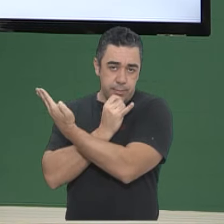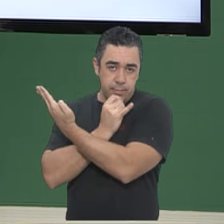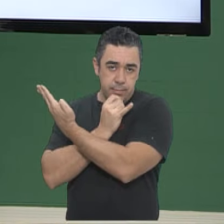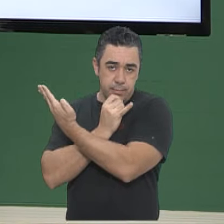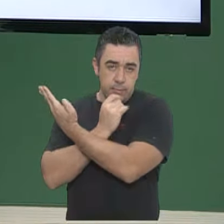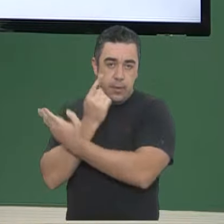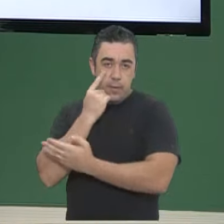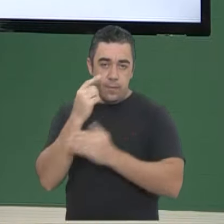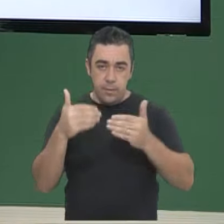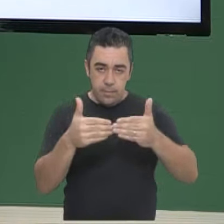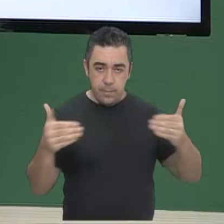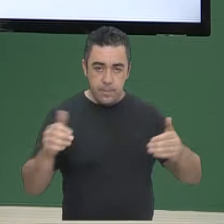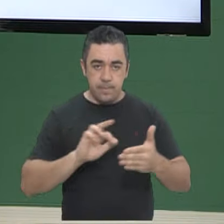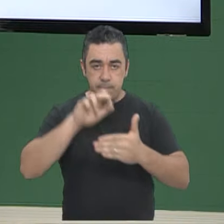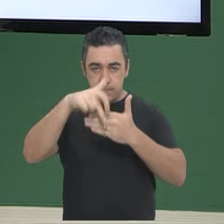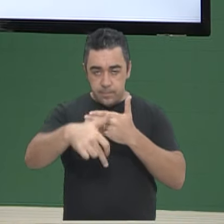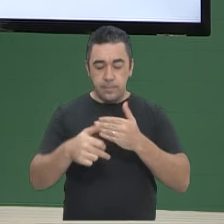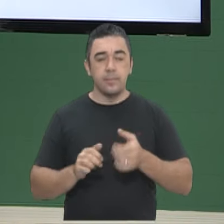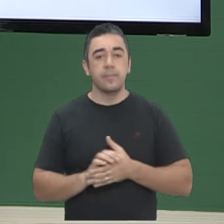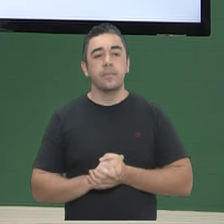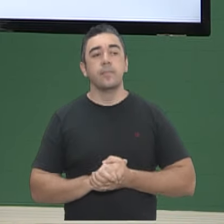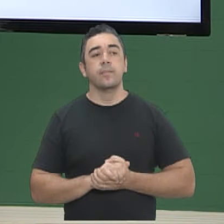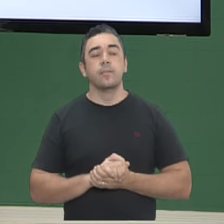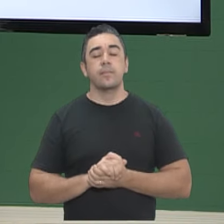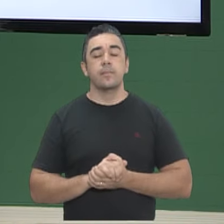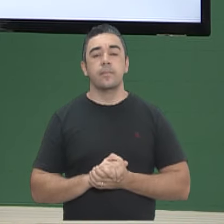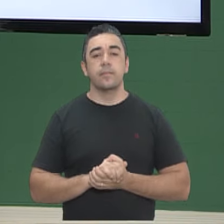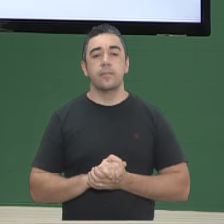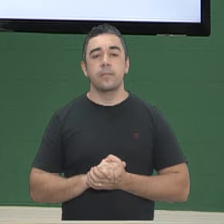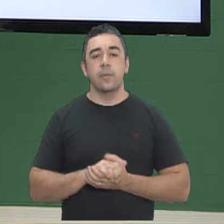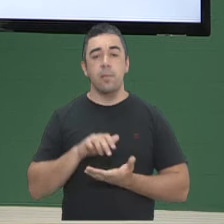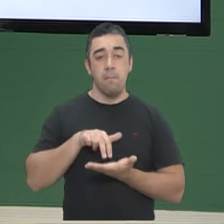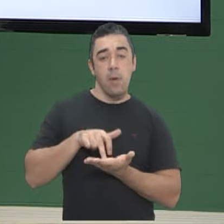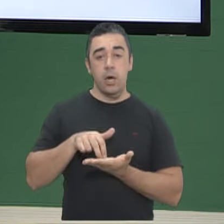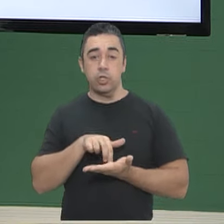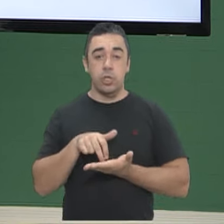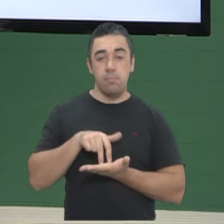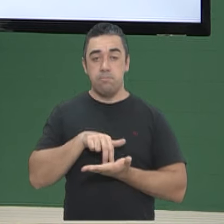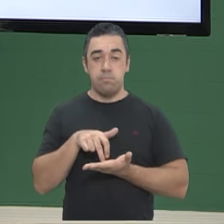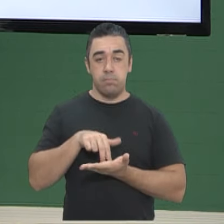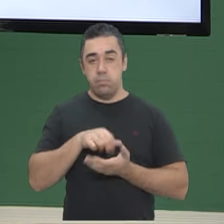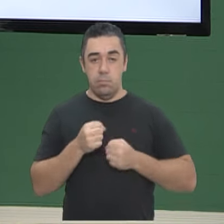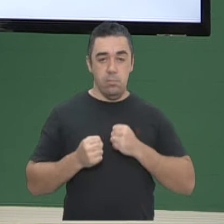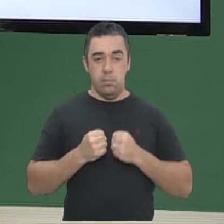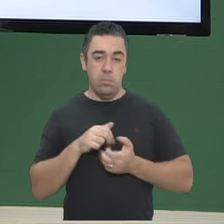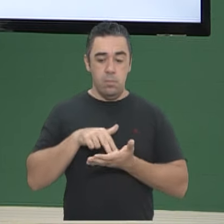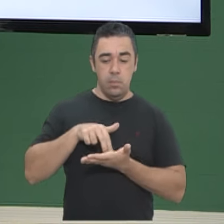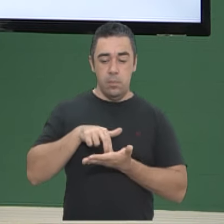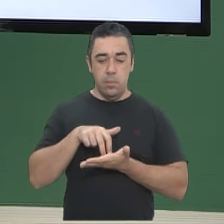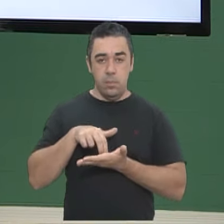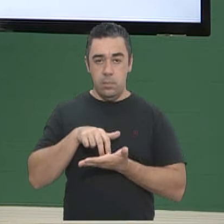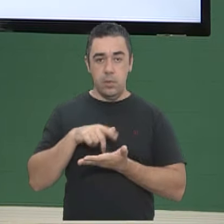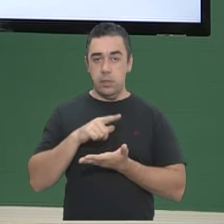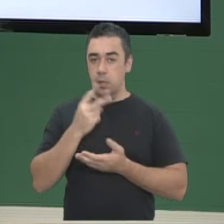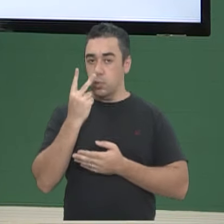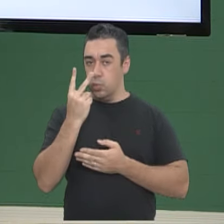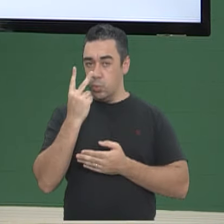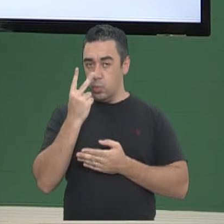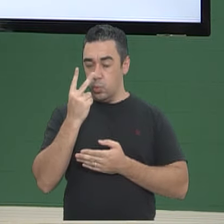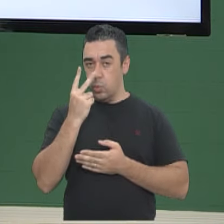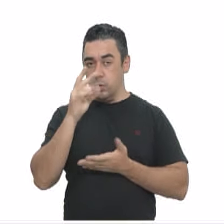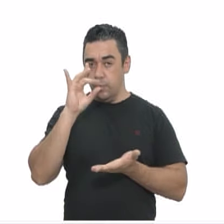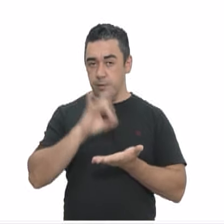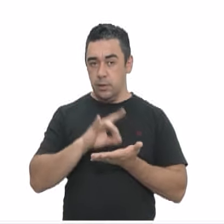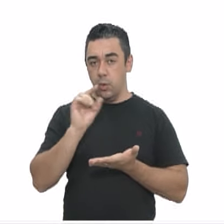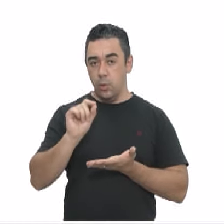uma barreira que ele precisa saltar por cima dela. A marcha atlética, temos duas distâncias que são